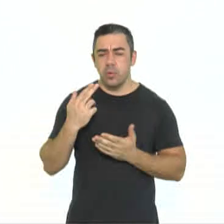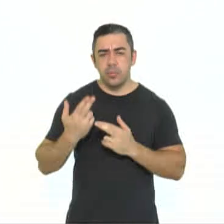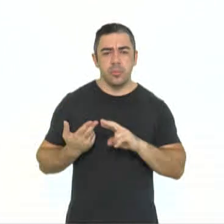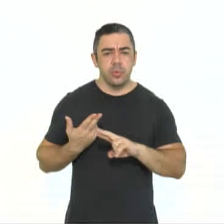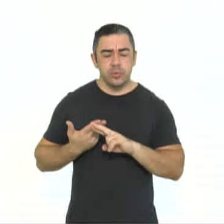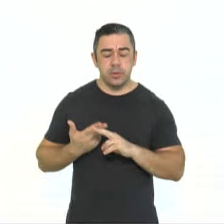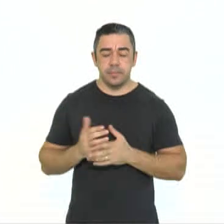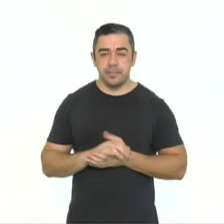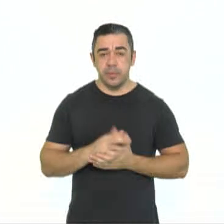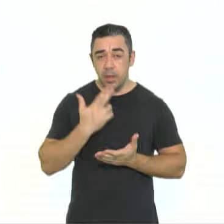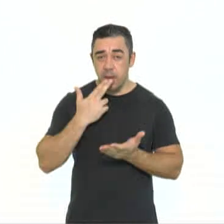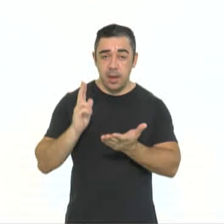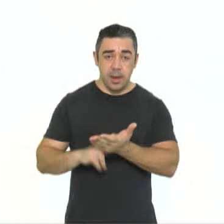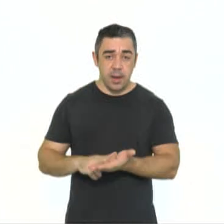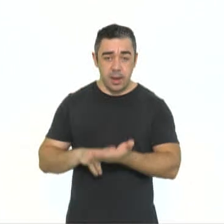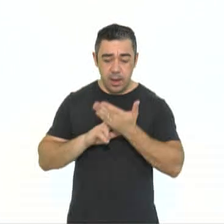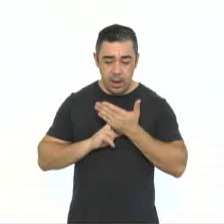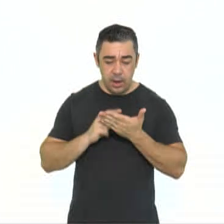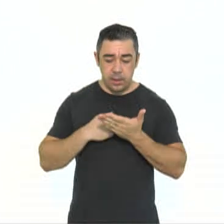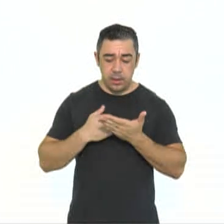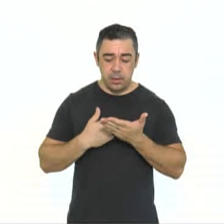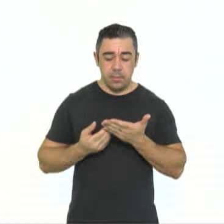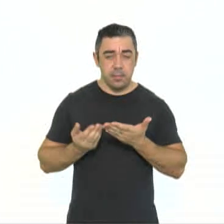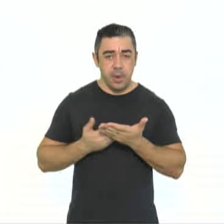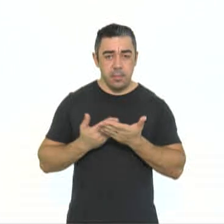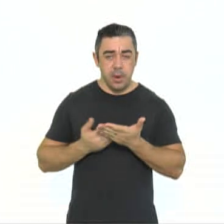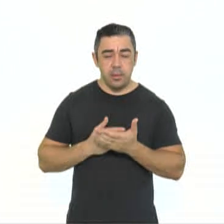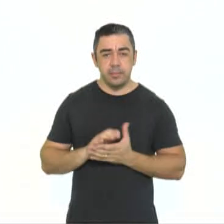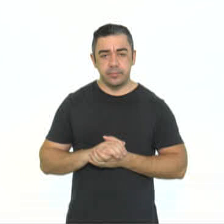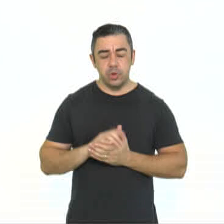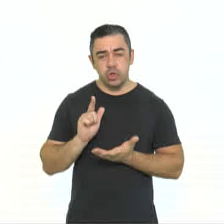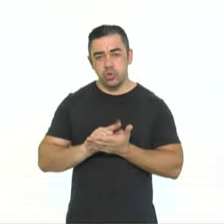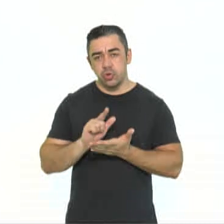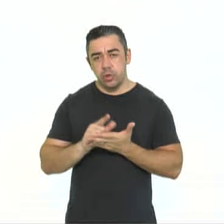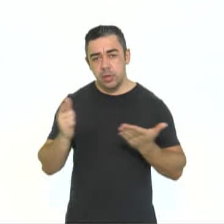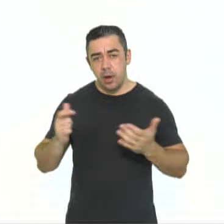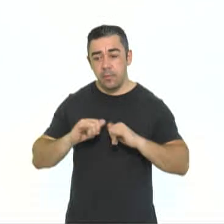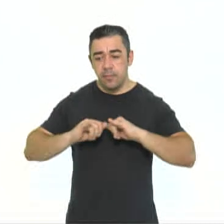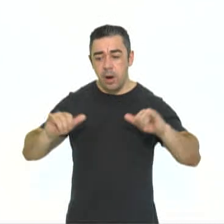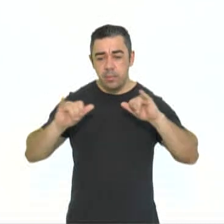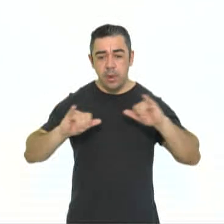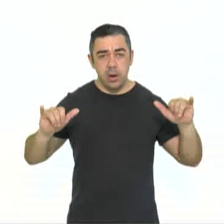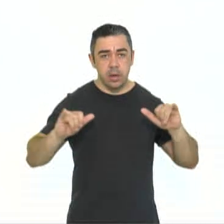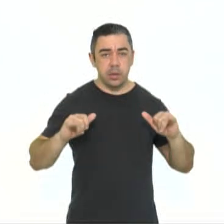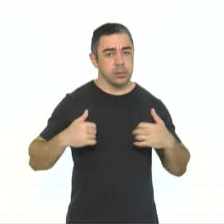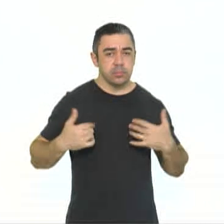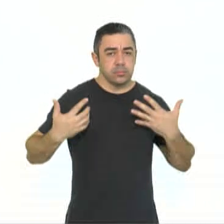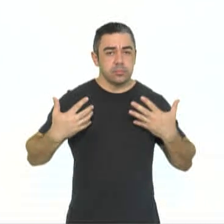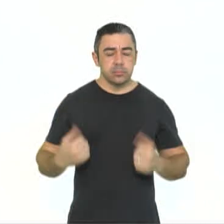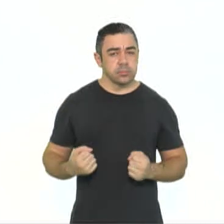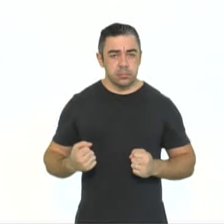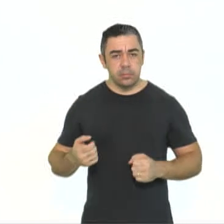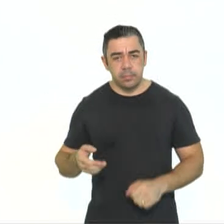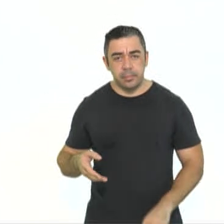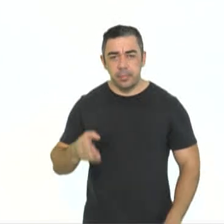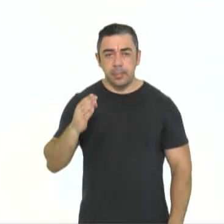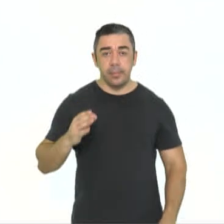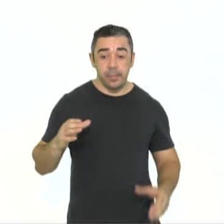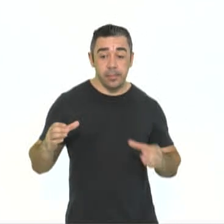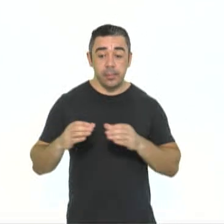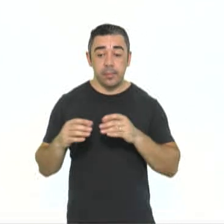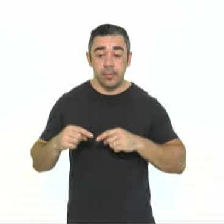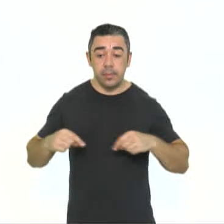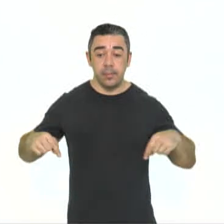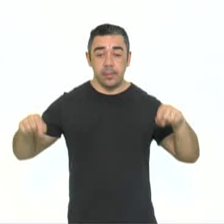Recebia cartas dos eruditos do interior, os jornais citavam o meu saber e recusei aceitar uma turma de alunos